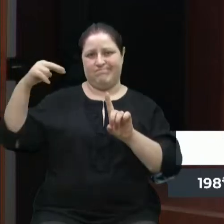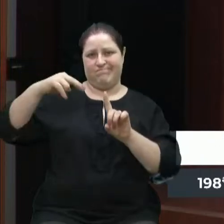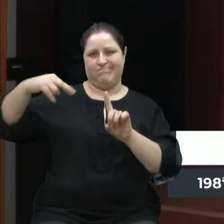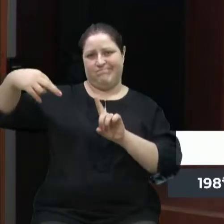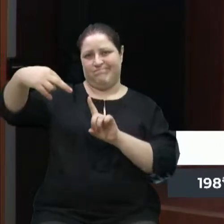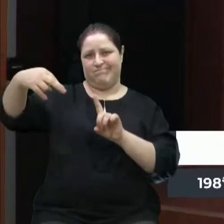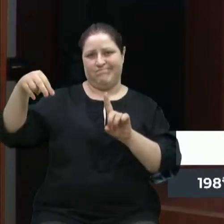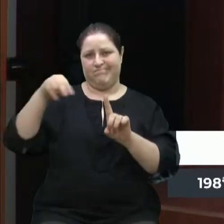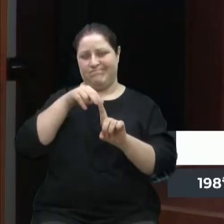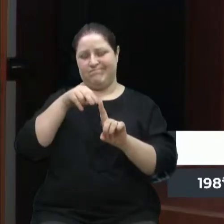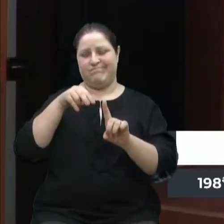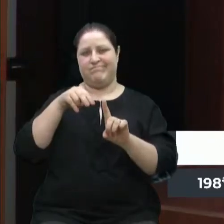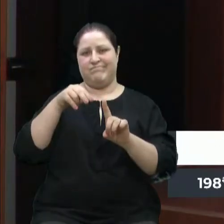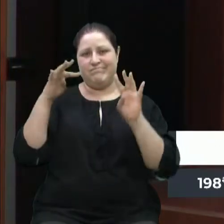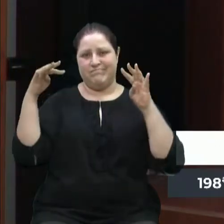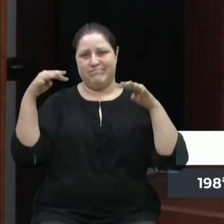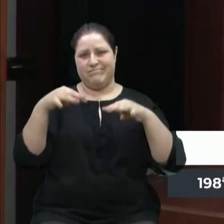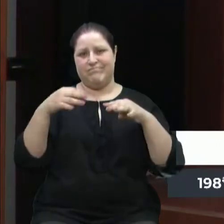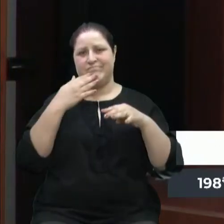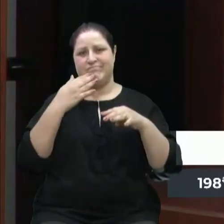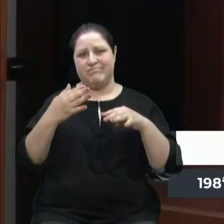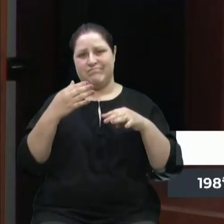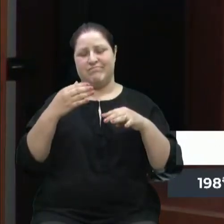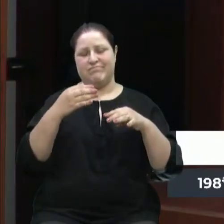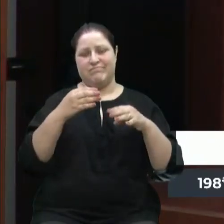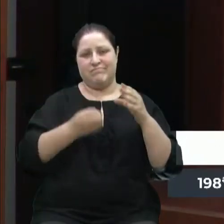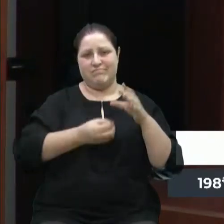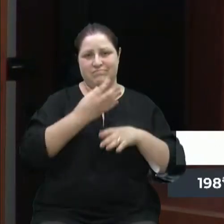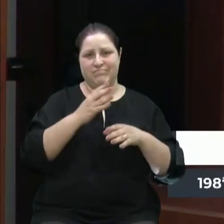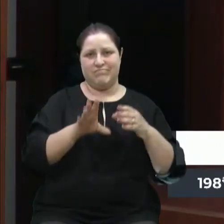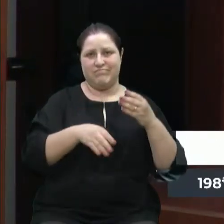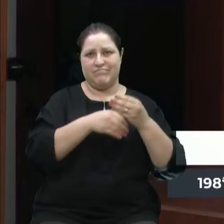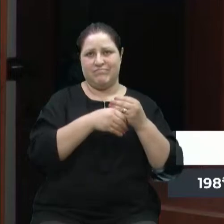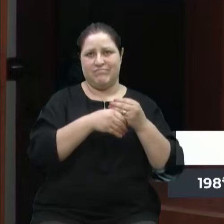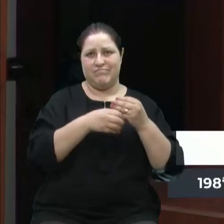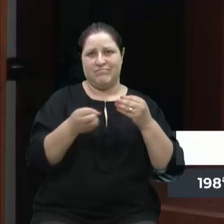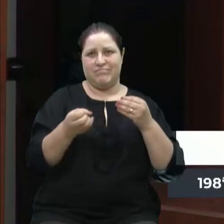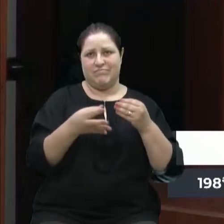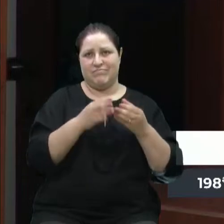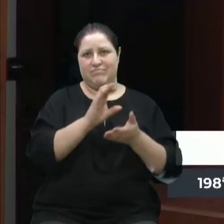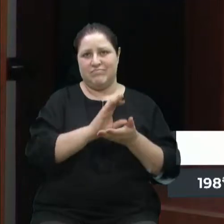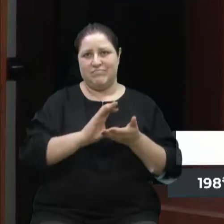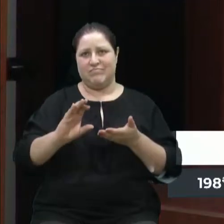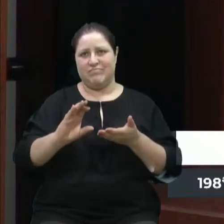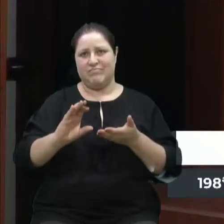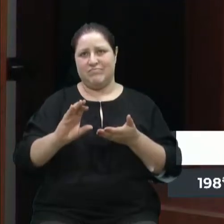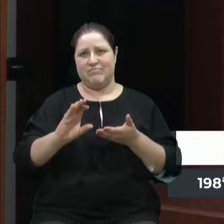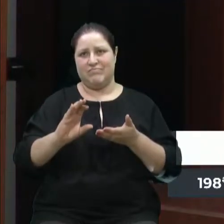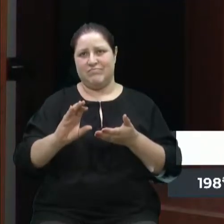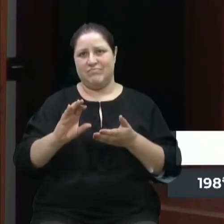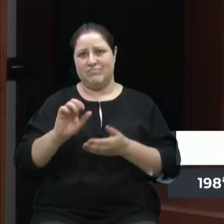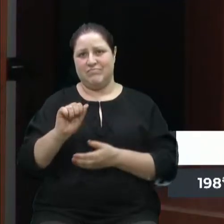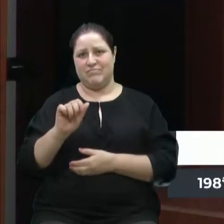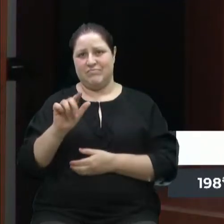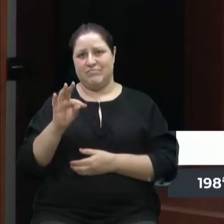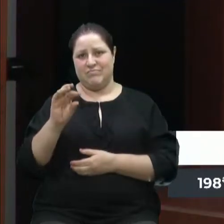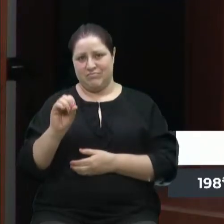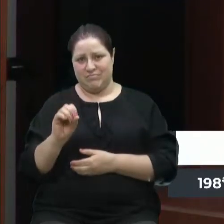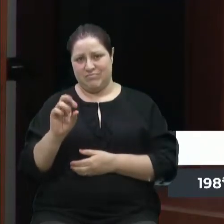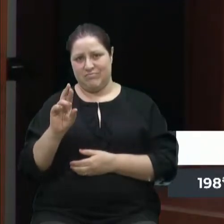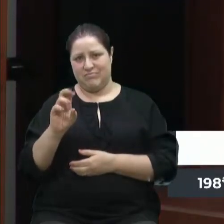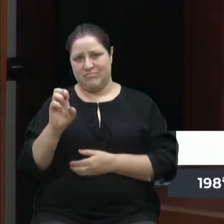solicitamos a criação e inclusão de recursos para um novo segmento de fomento atendido pelo FIESPORT, o Alto Rendimento